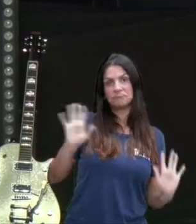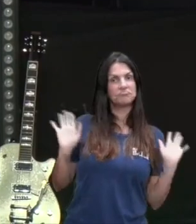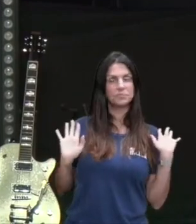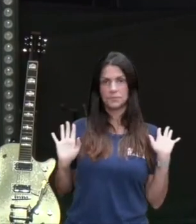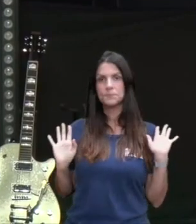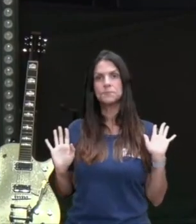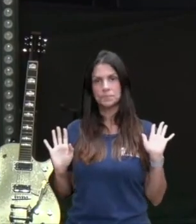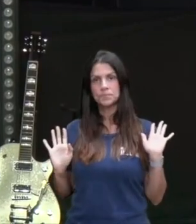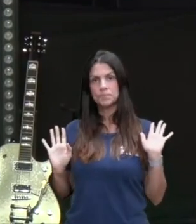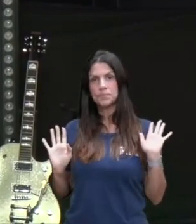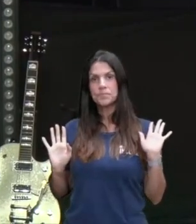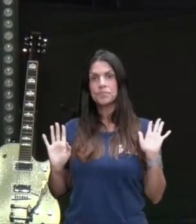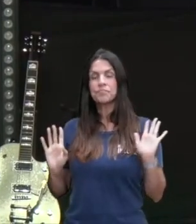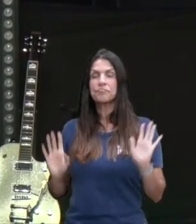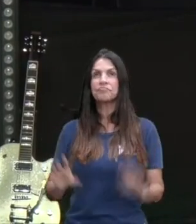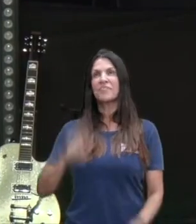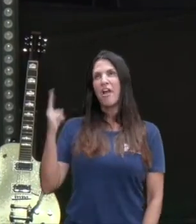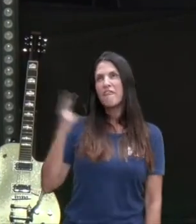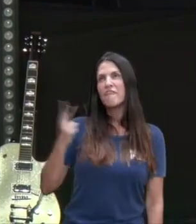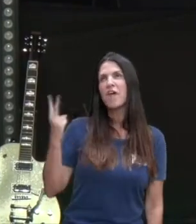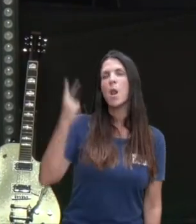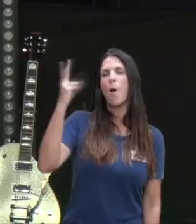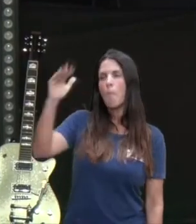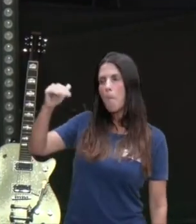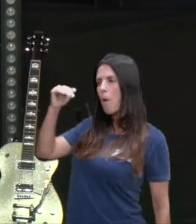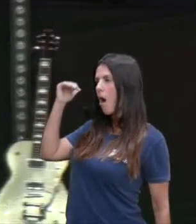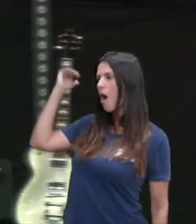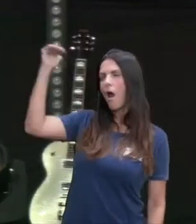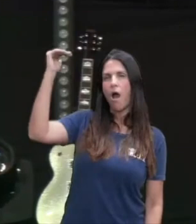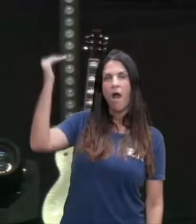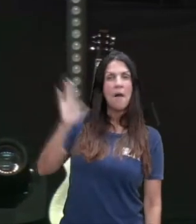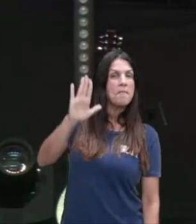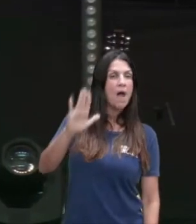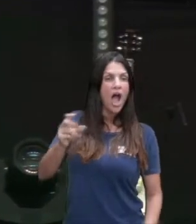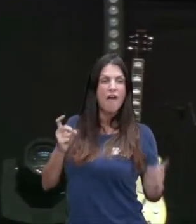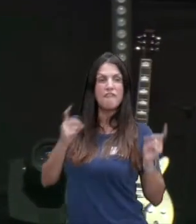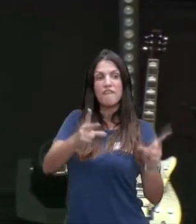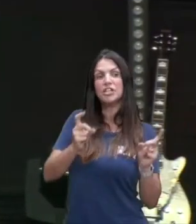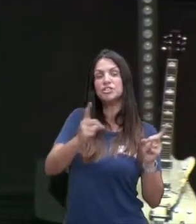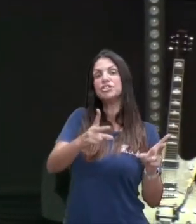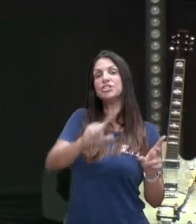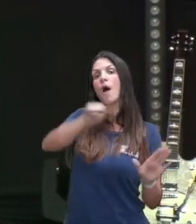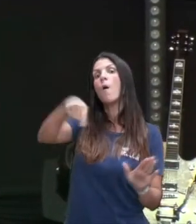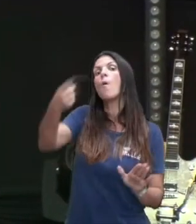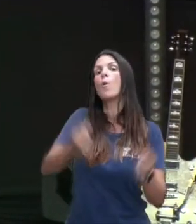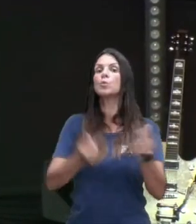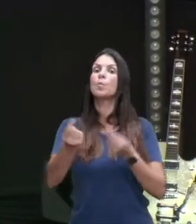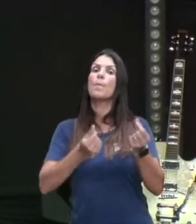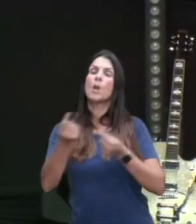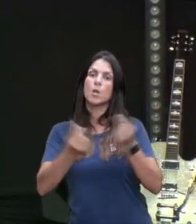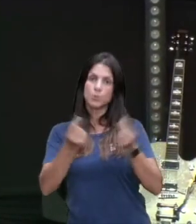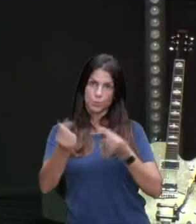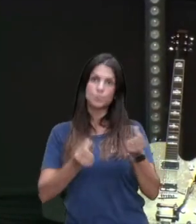é mas foi preci ficada foi vendida por um outro preço e tem uma coisa que vai 1 milhão e alguém